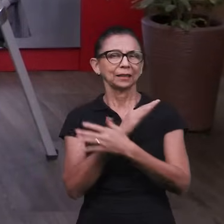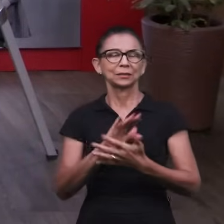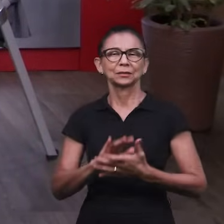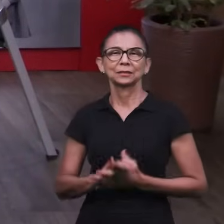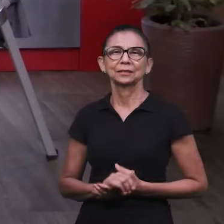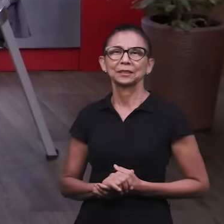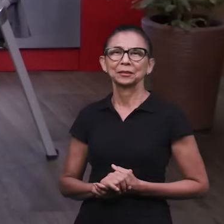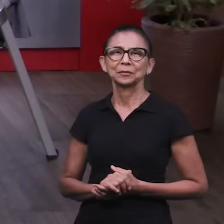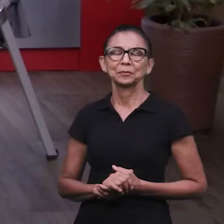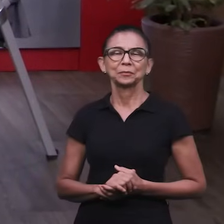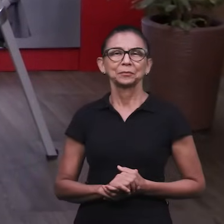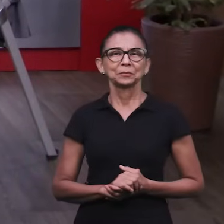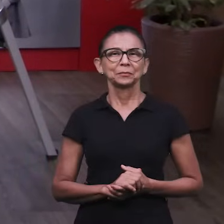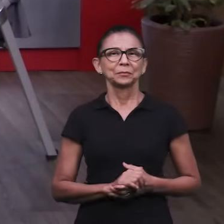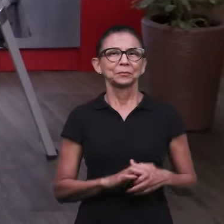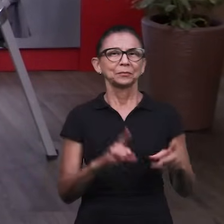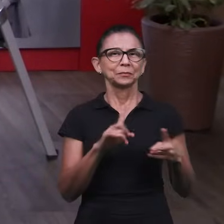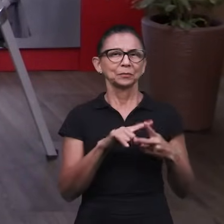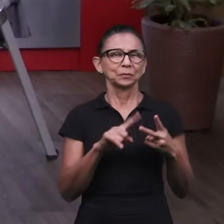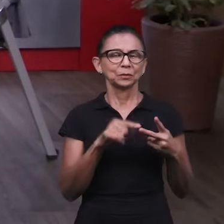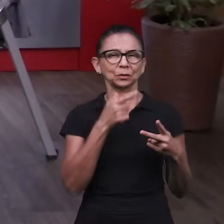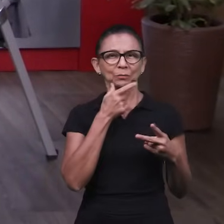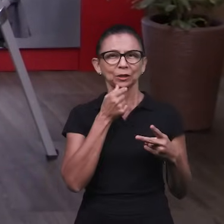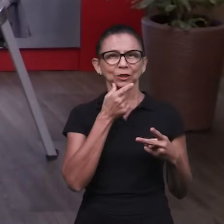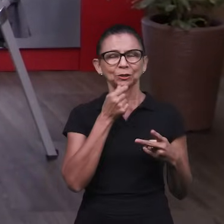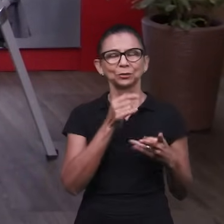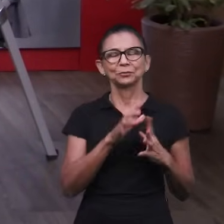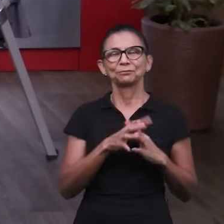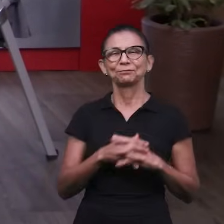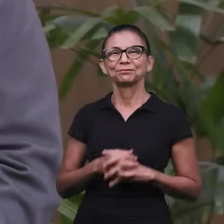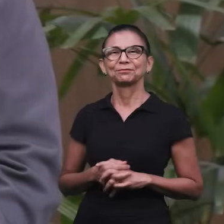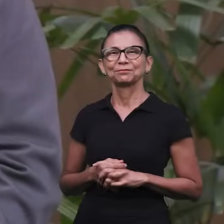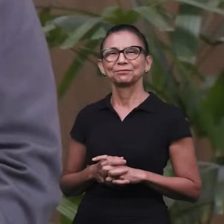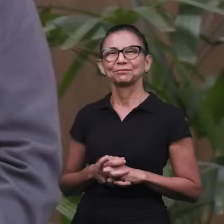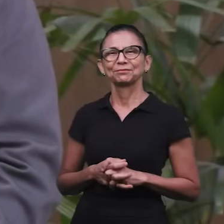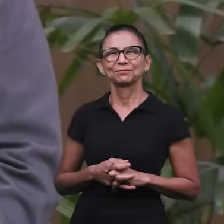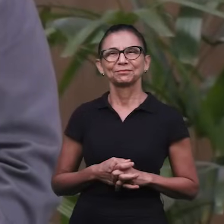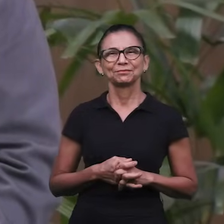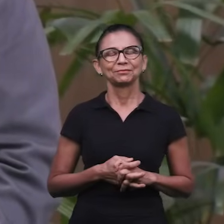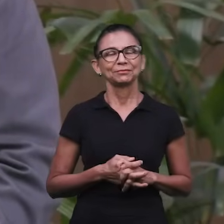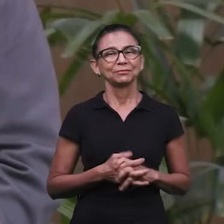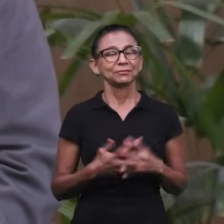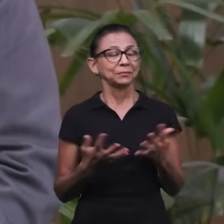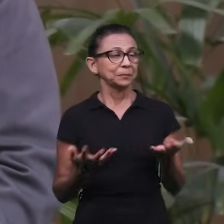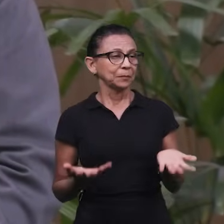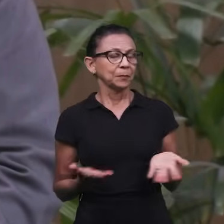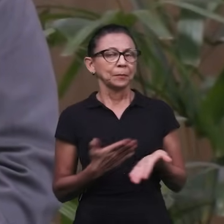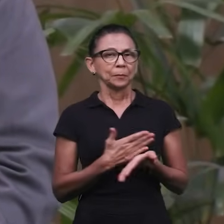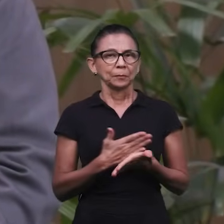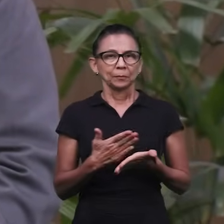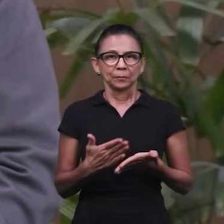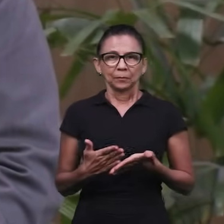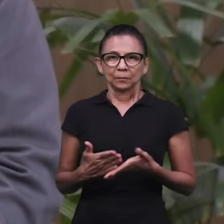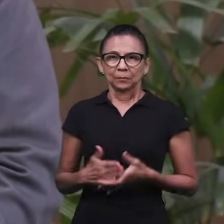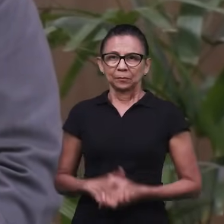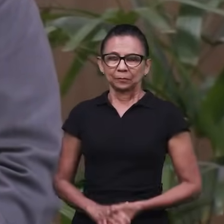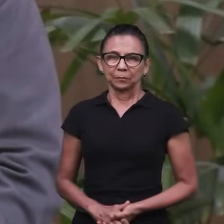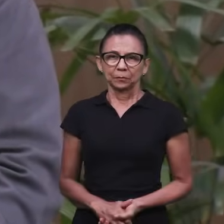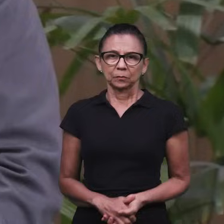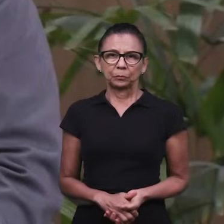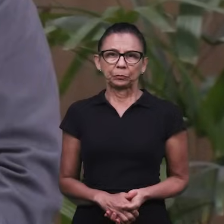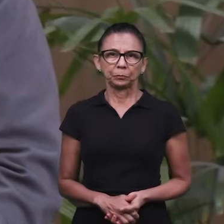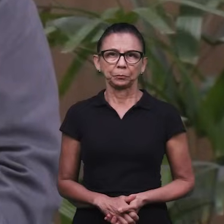estiverem nos assistindo aí, um abraço aí para eles também. Muito bom. Bom, para iniciarmos aqui